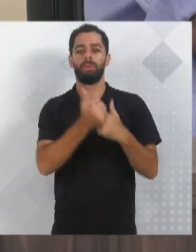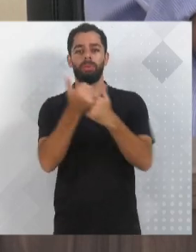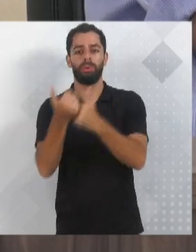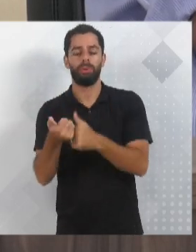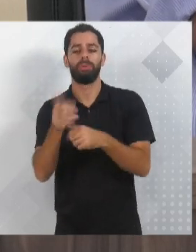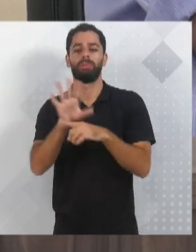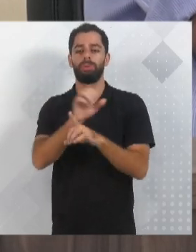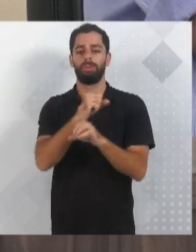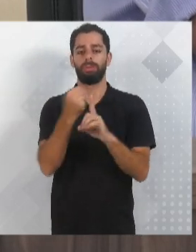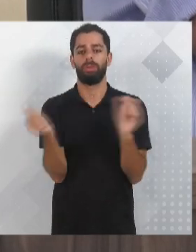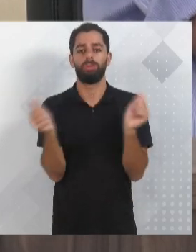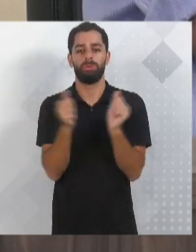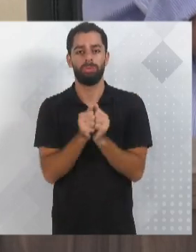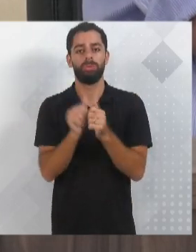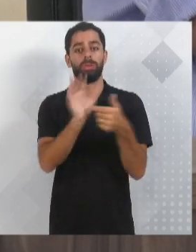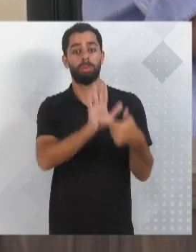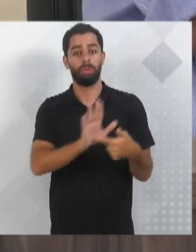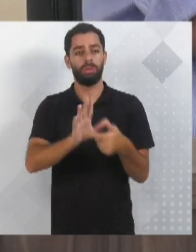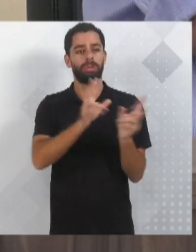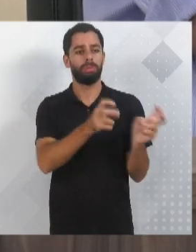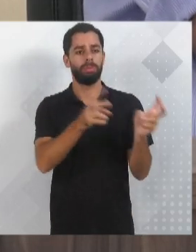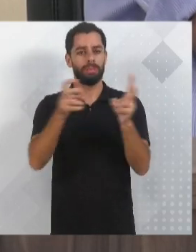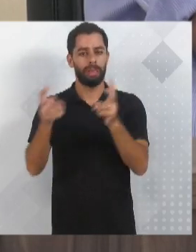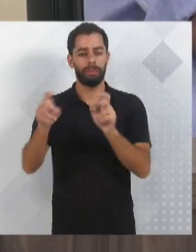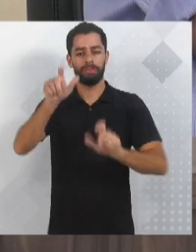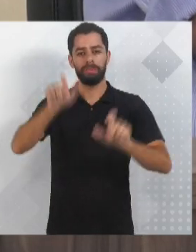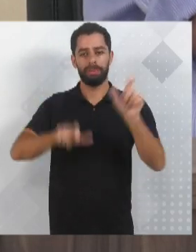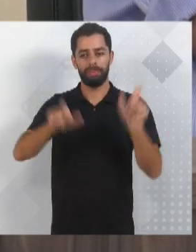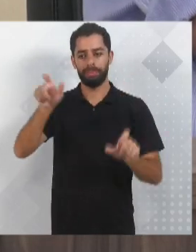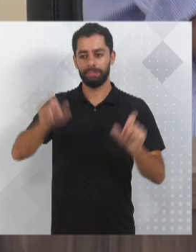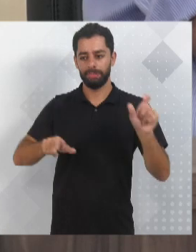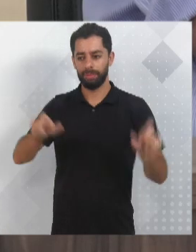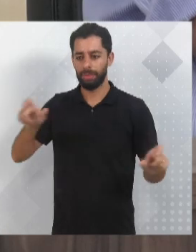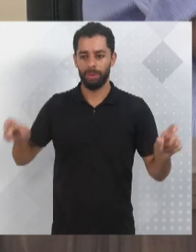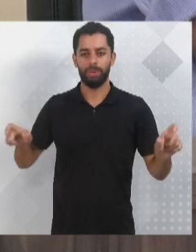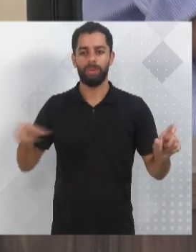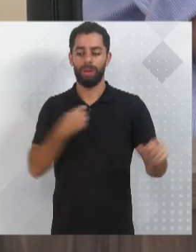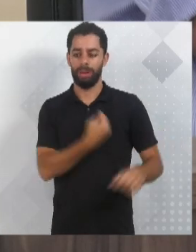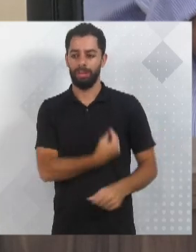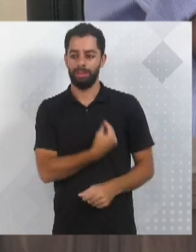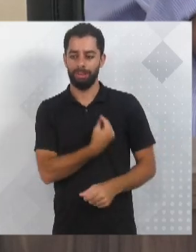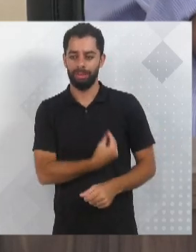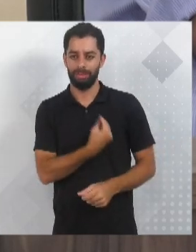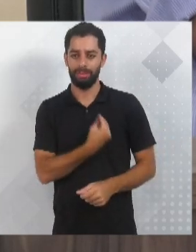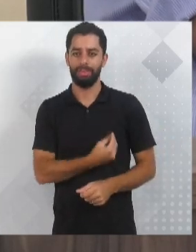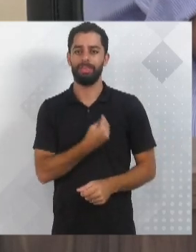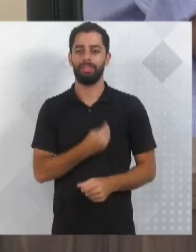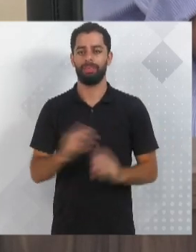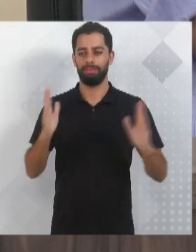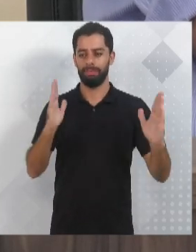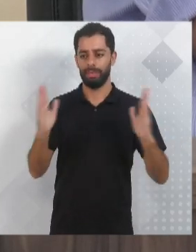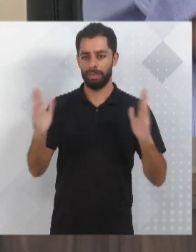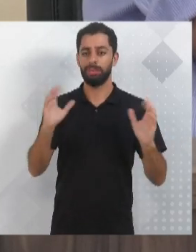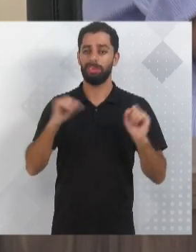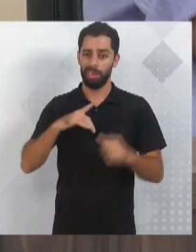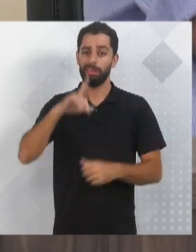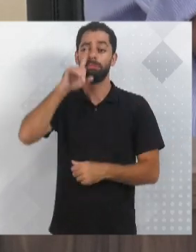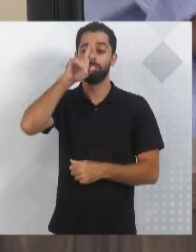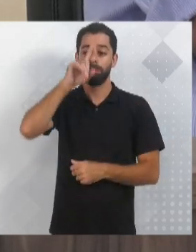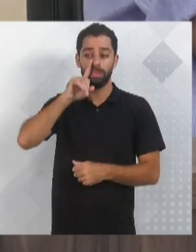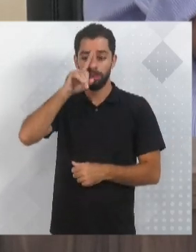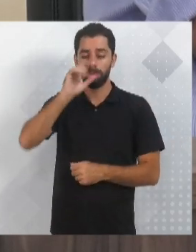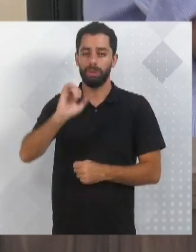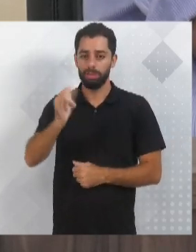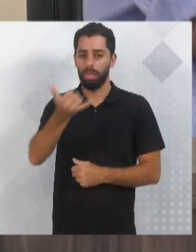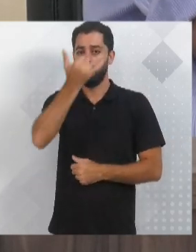que indica e visualiza esse usuário que está numa situação onde ele corre risco de